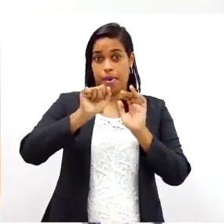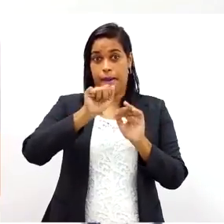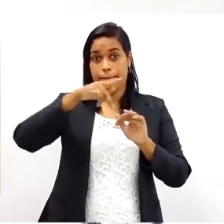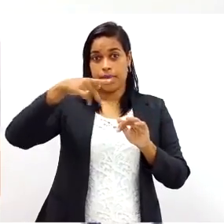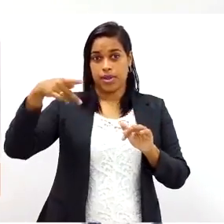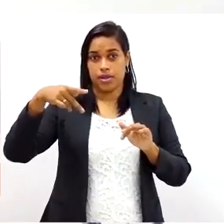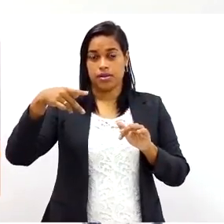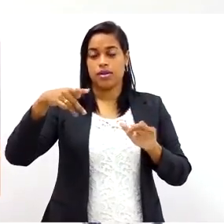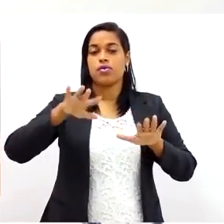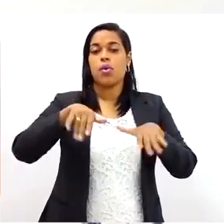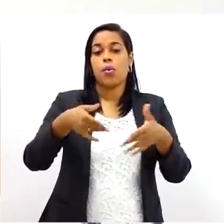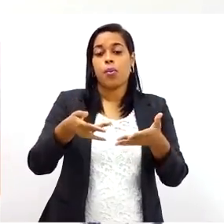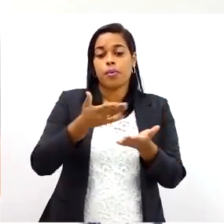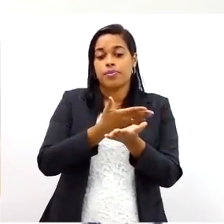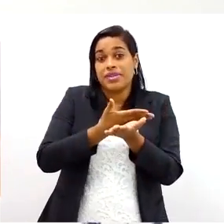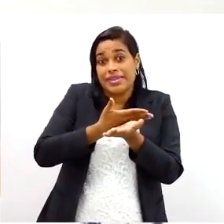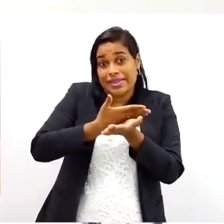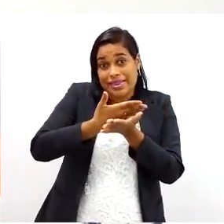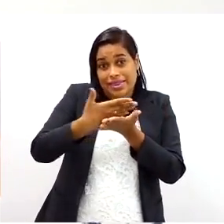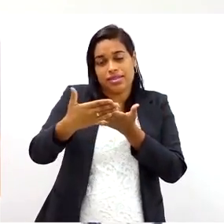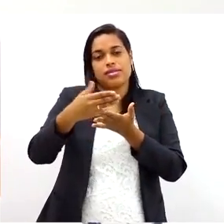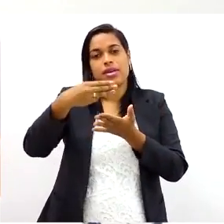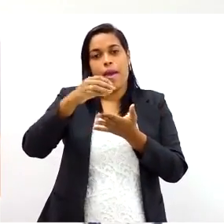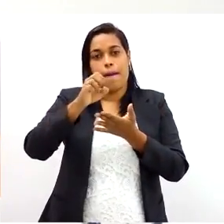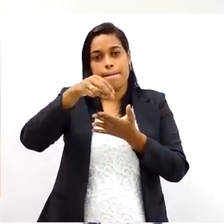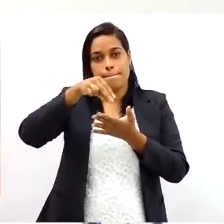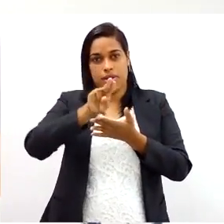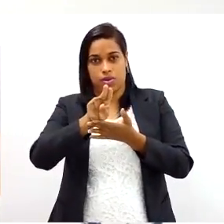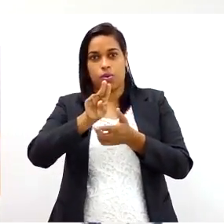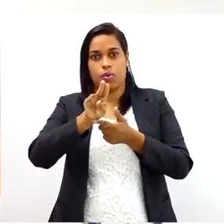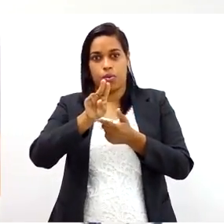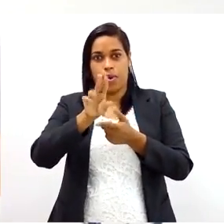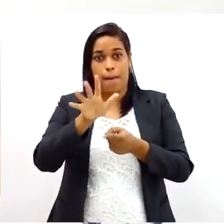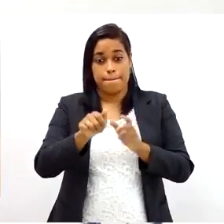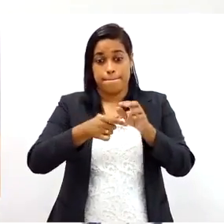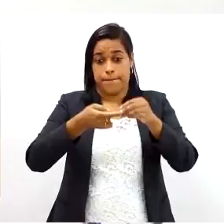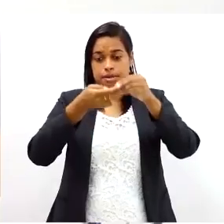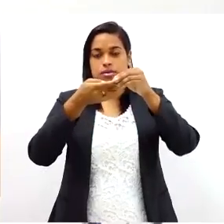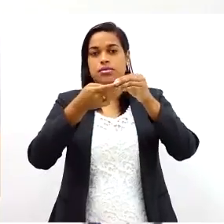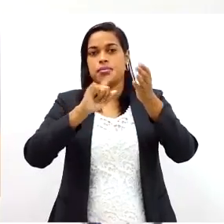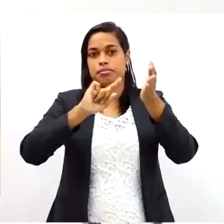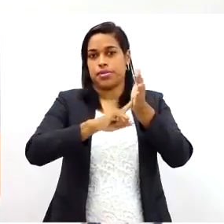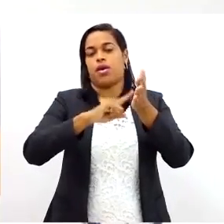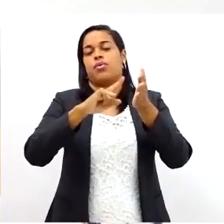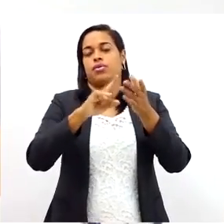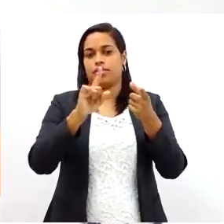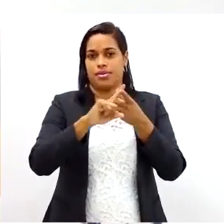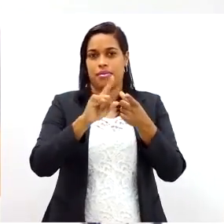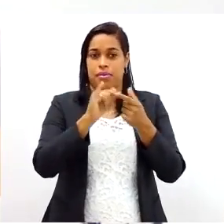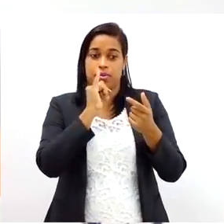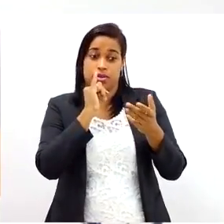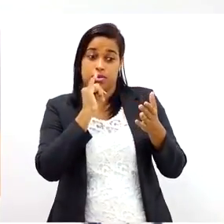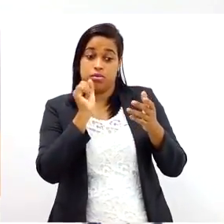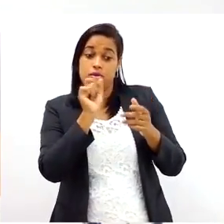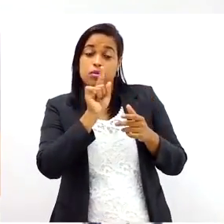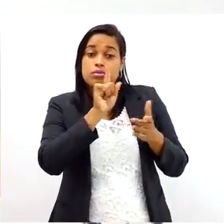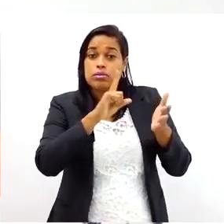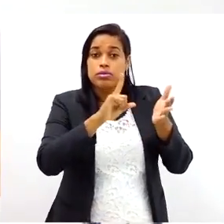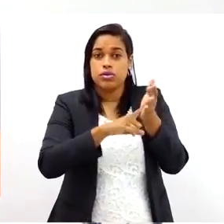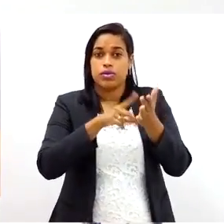ficar o menu daquele aplicativo, onde vai ficar o botão principal daquele aplicativo. Então, se eu tenho um botão que vai ser utilizado